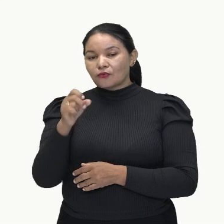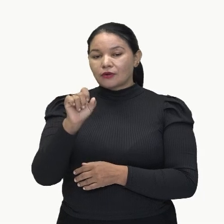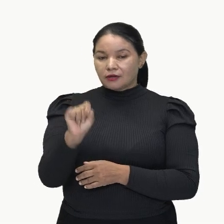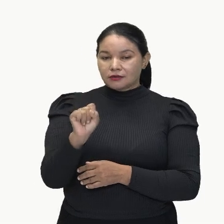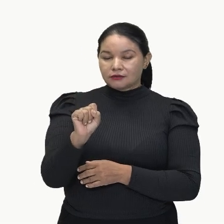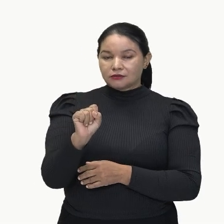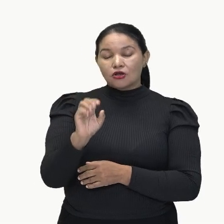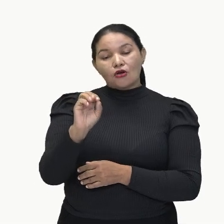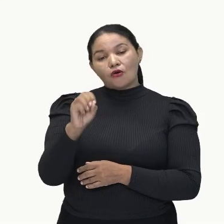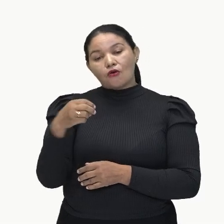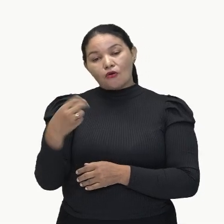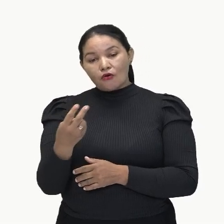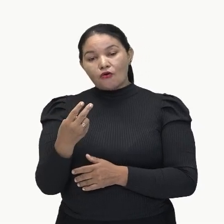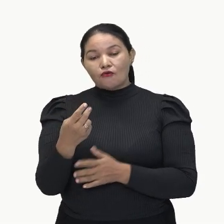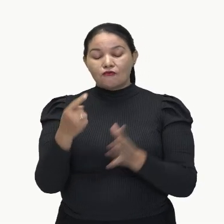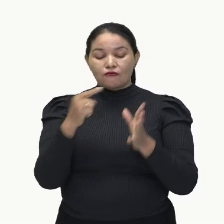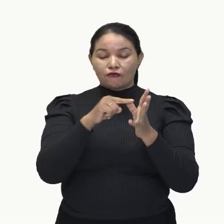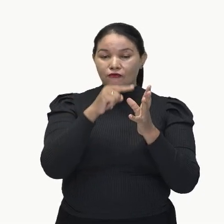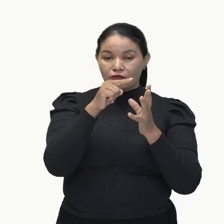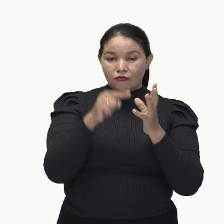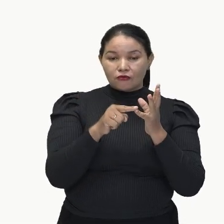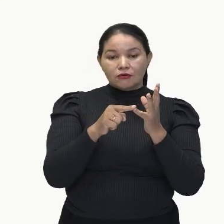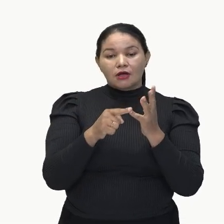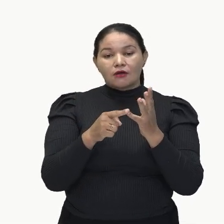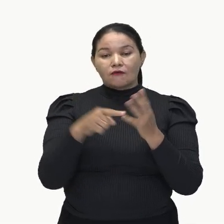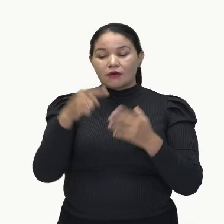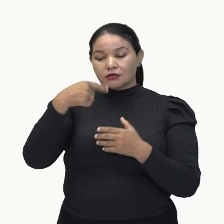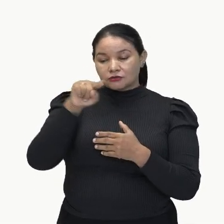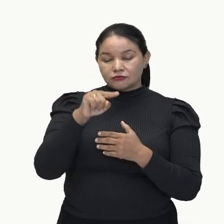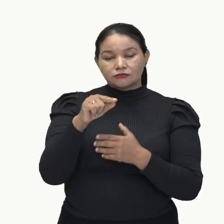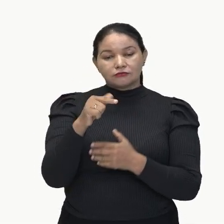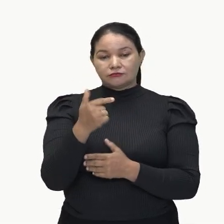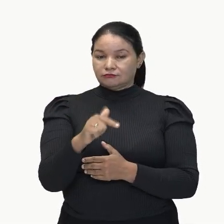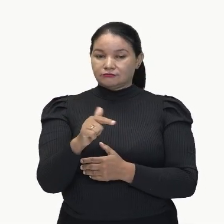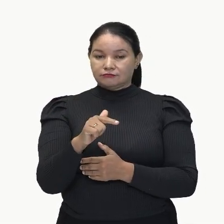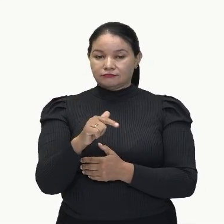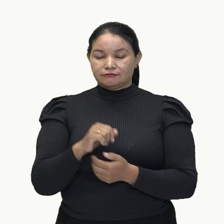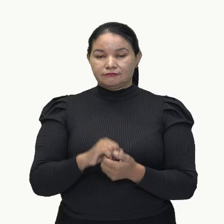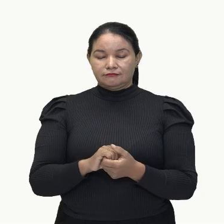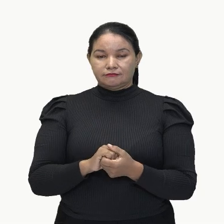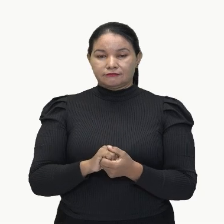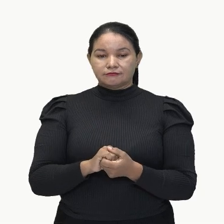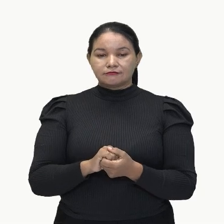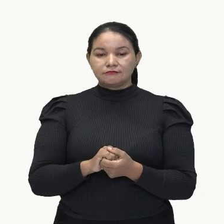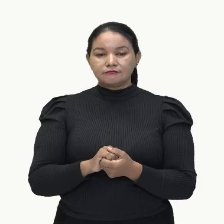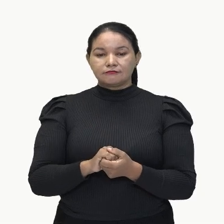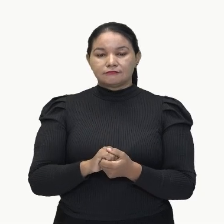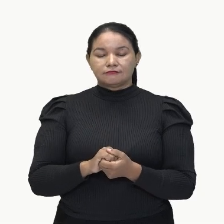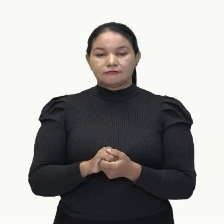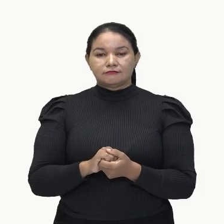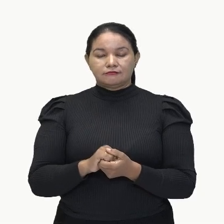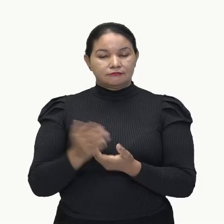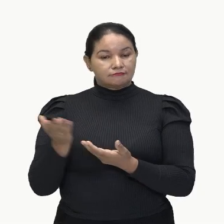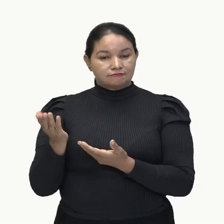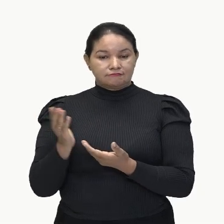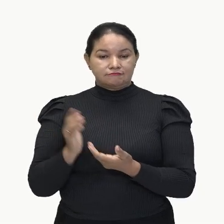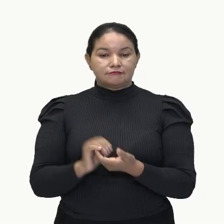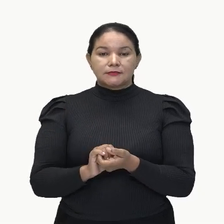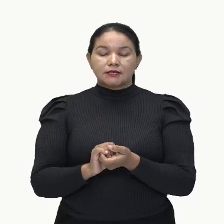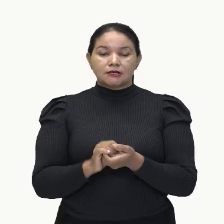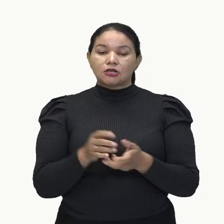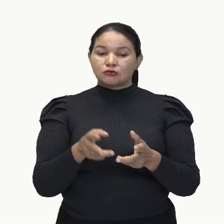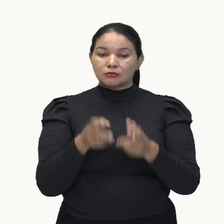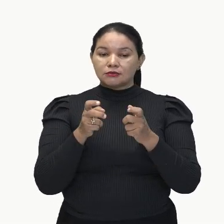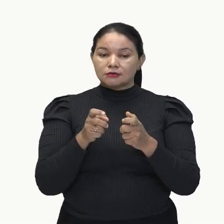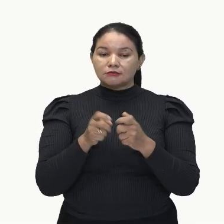n então lev percebe se ela não acaba em n s vogal então el